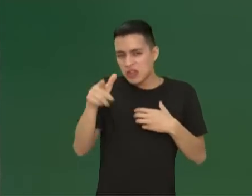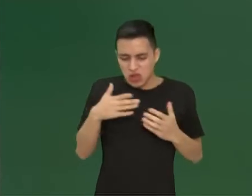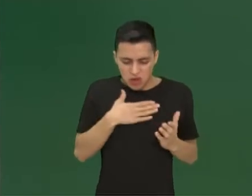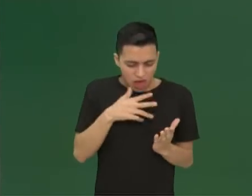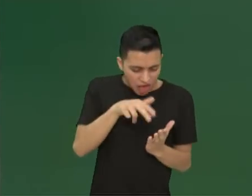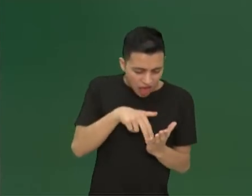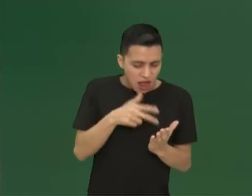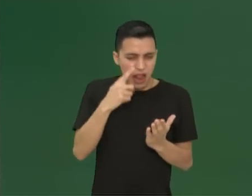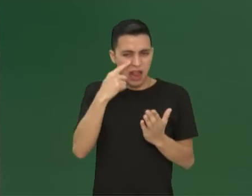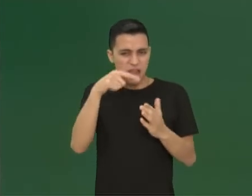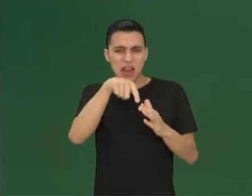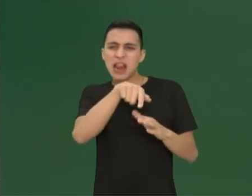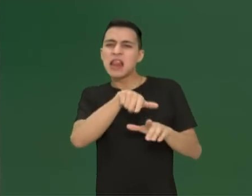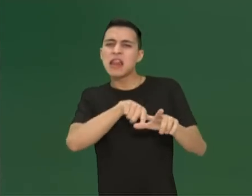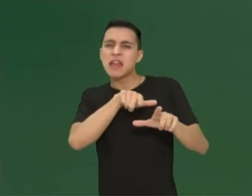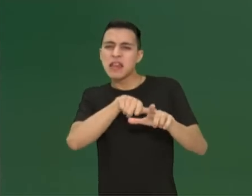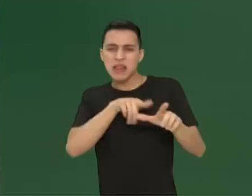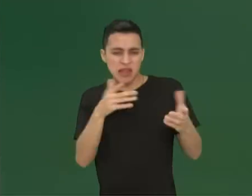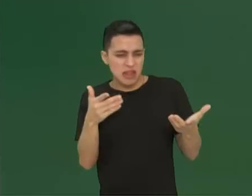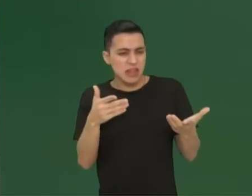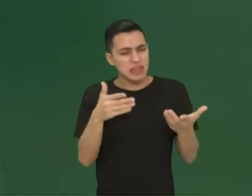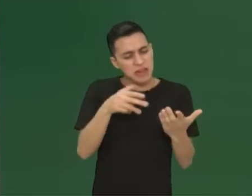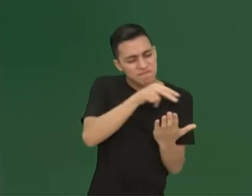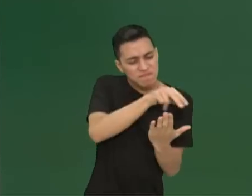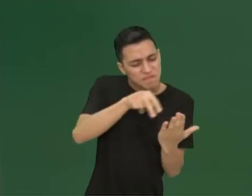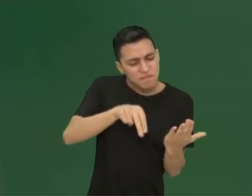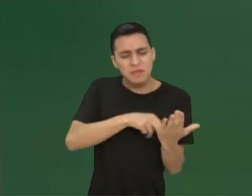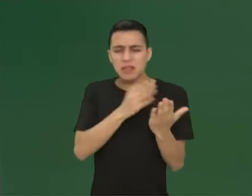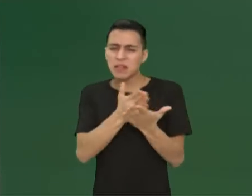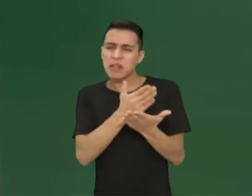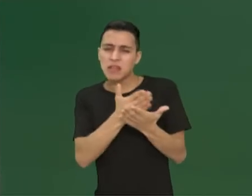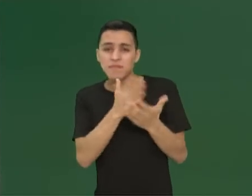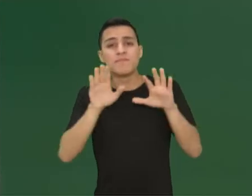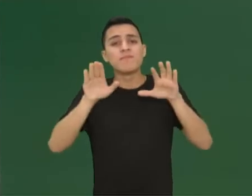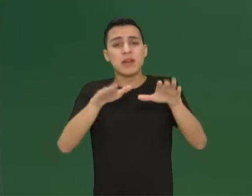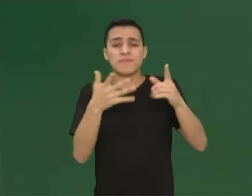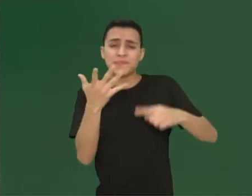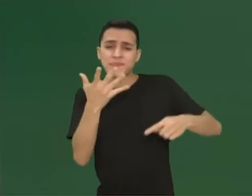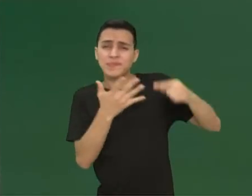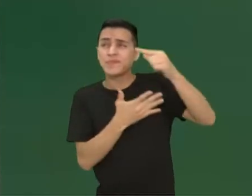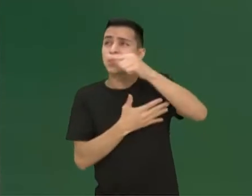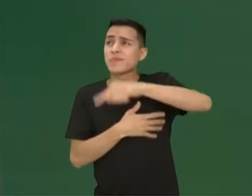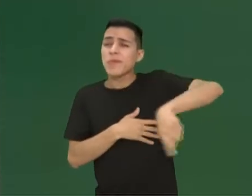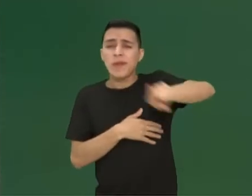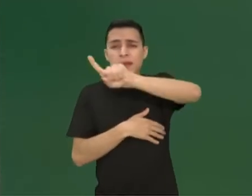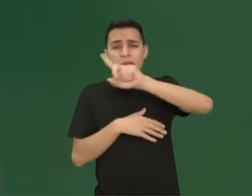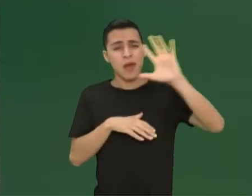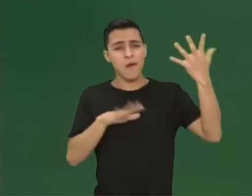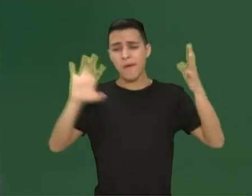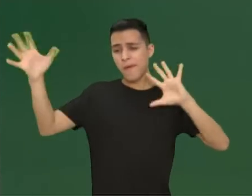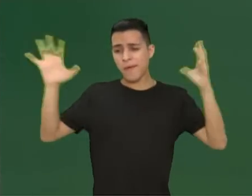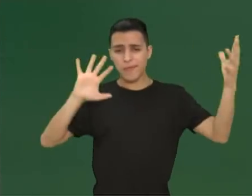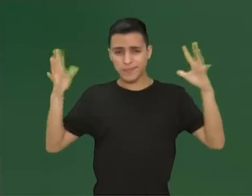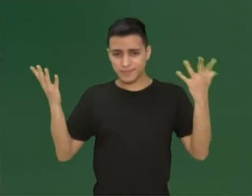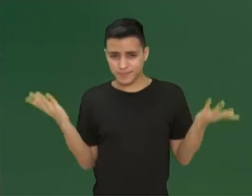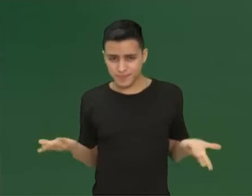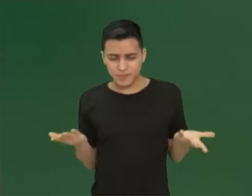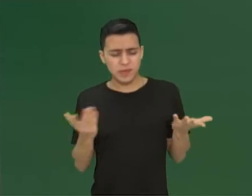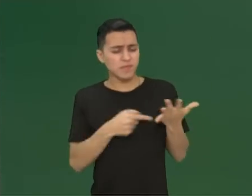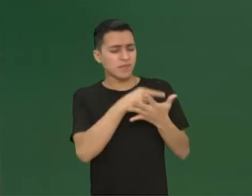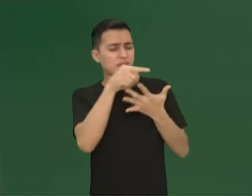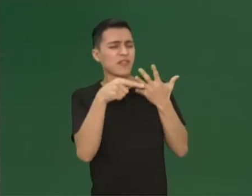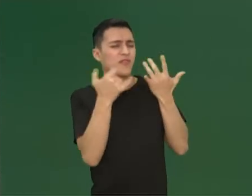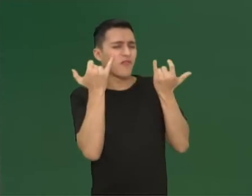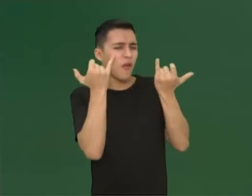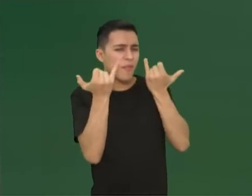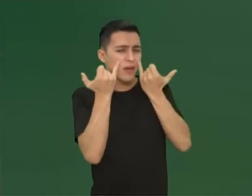está entretido, você está ali concentrado, mas tem muitas coisas acontecendo à sua volta. Quais